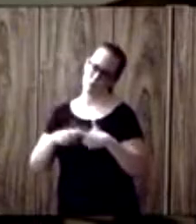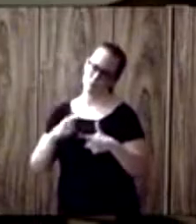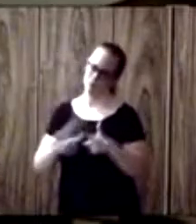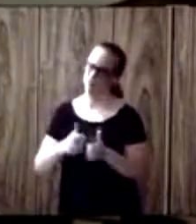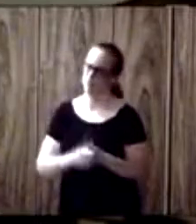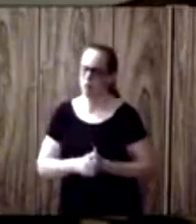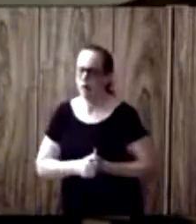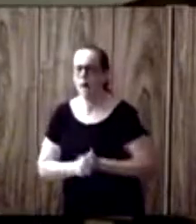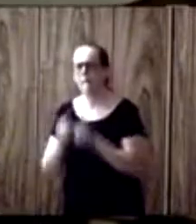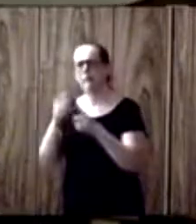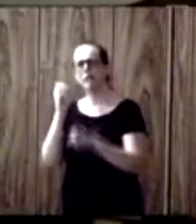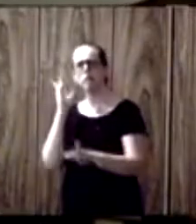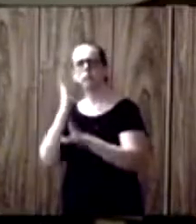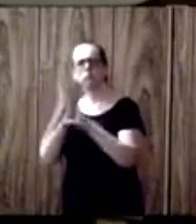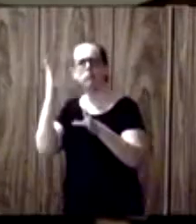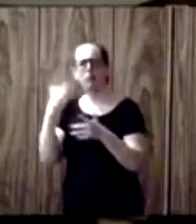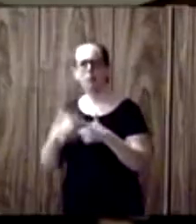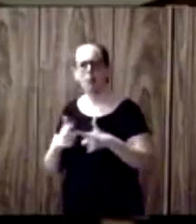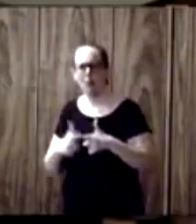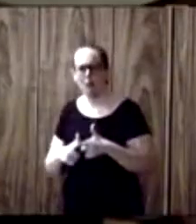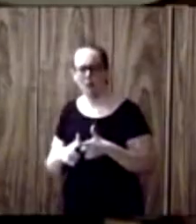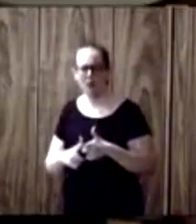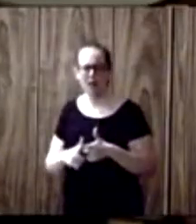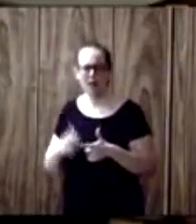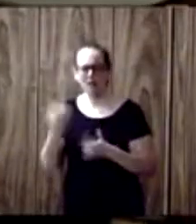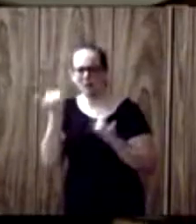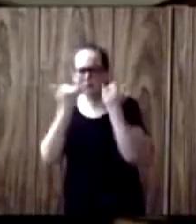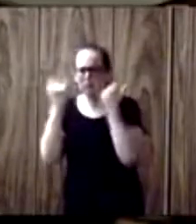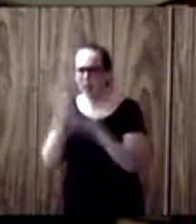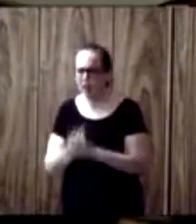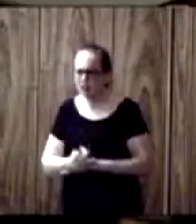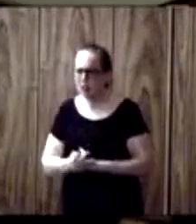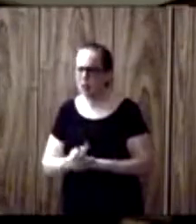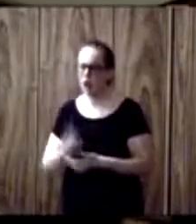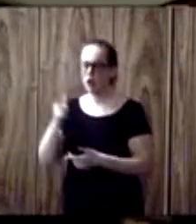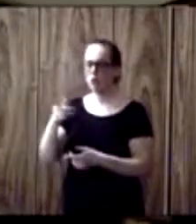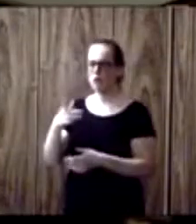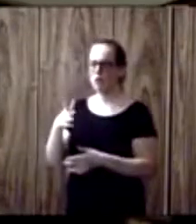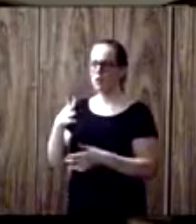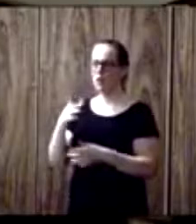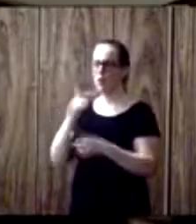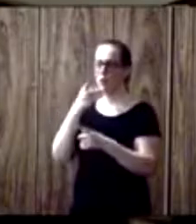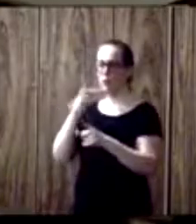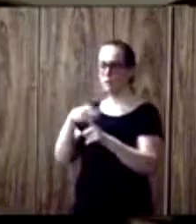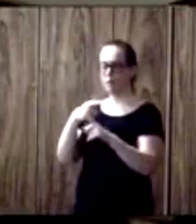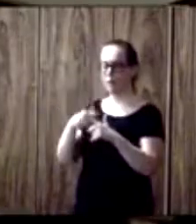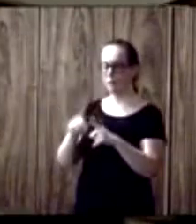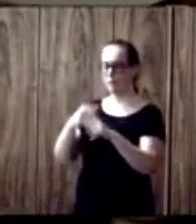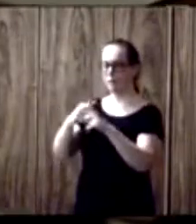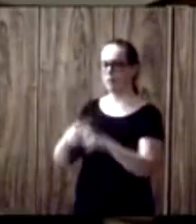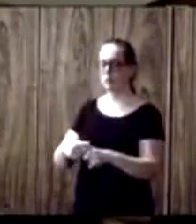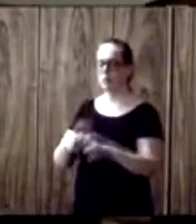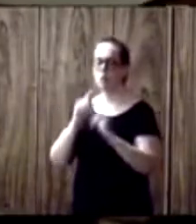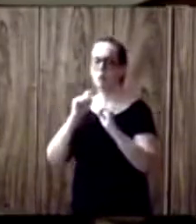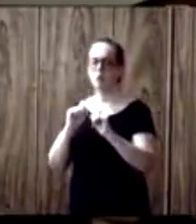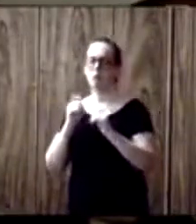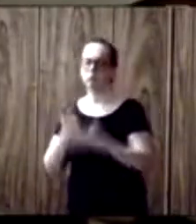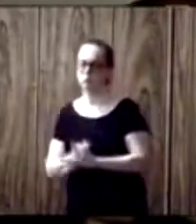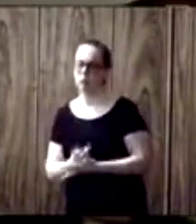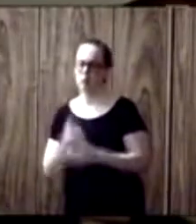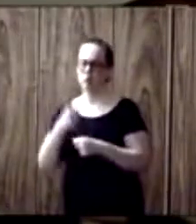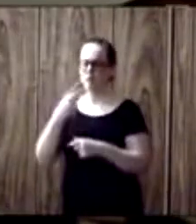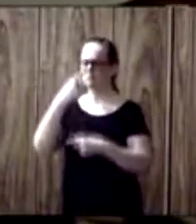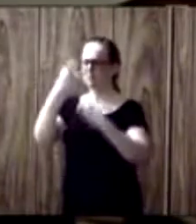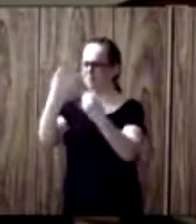E se a gente acha a notícia errada, é um problema. Você falou a palavra mágica, eu amei, porque afinal de contas, no primeiro momento, a gente tem que falar